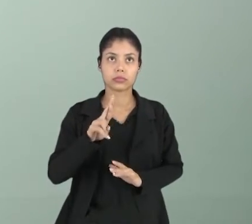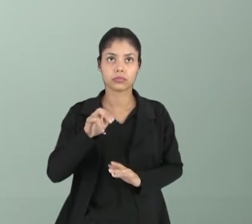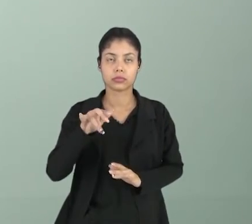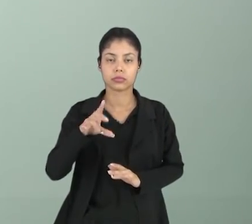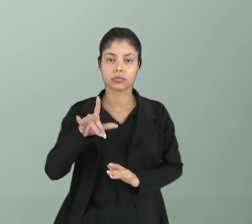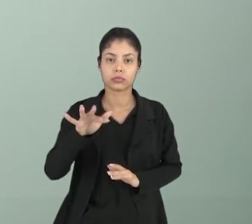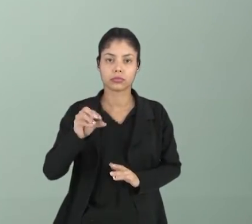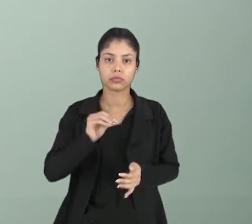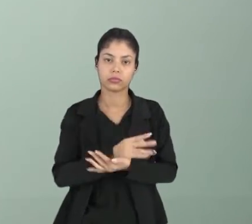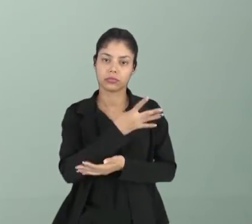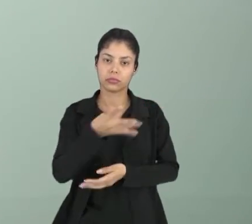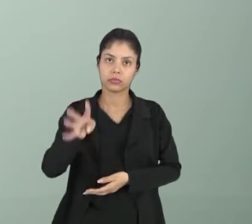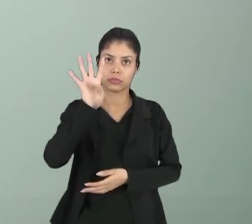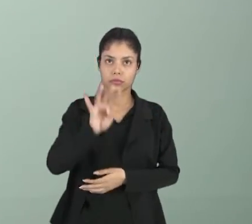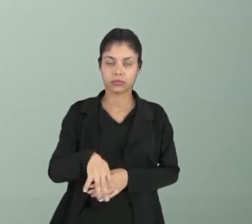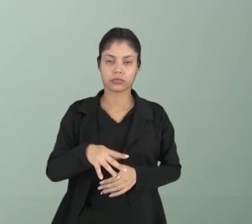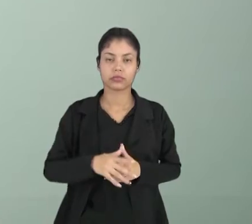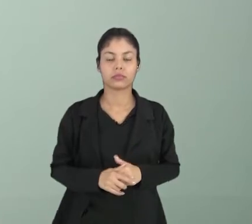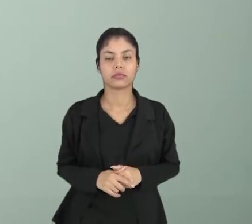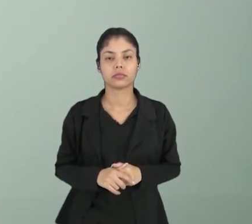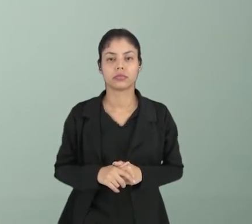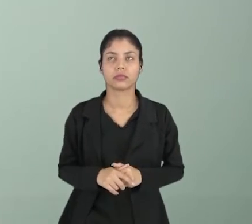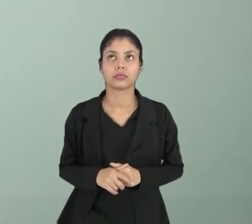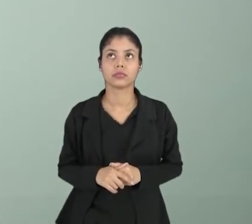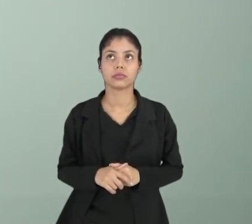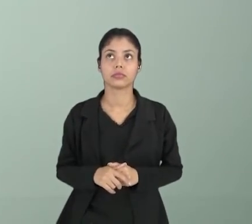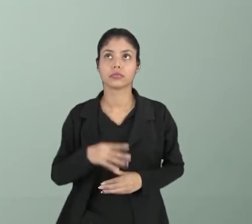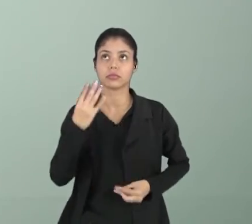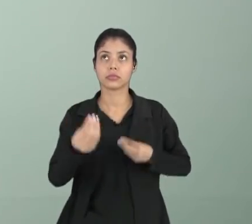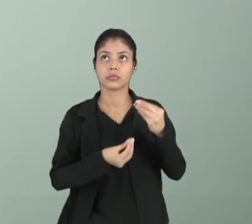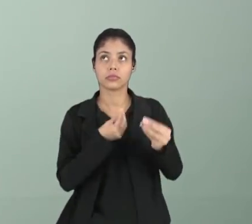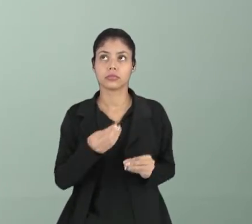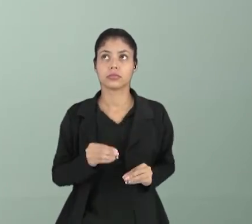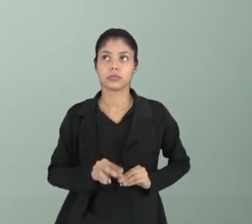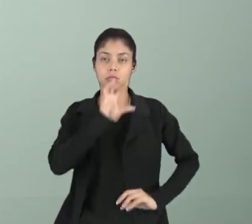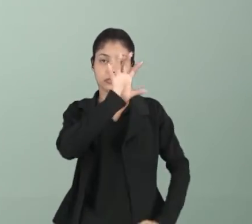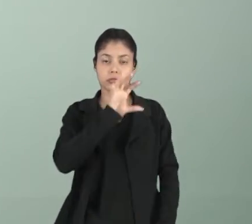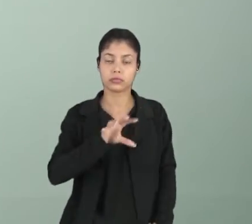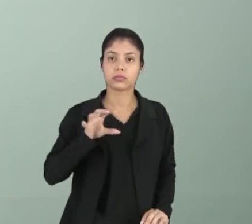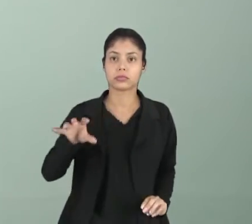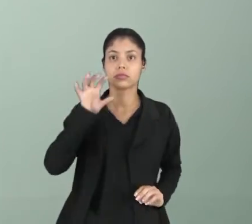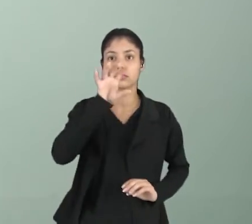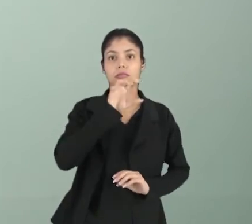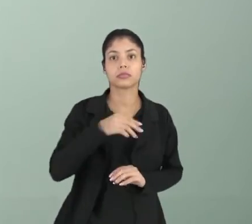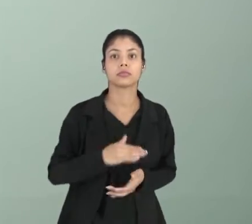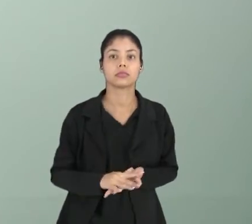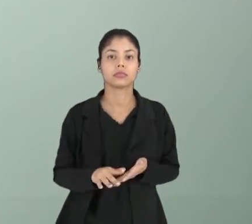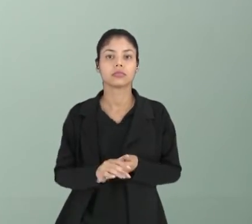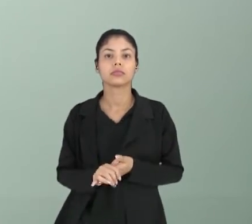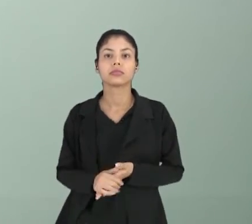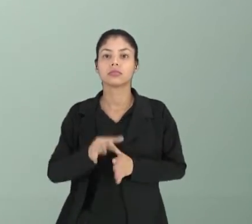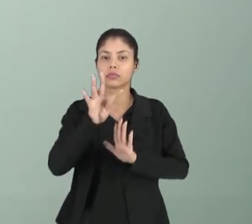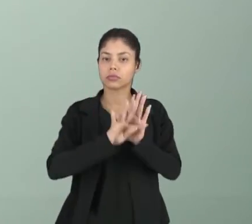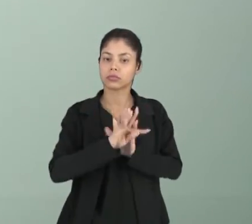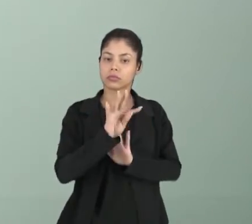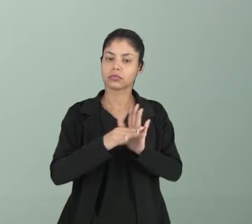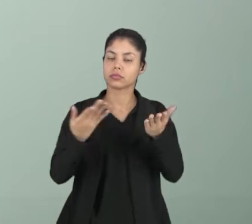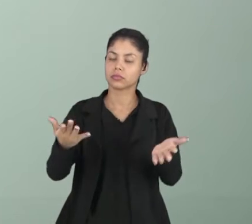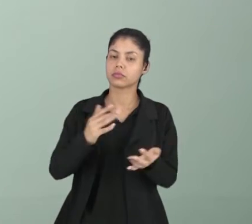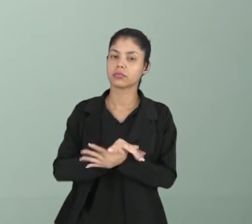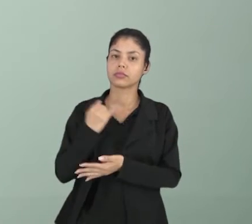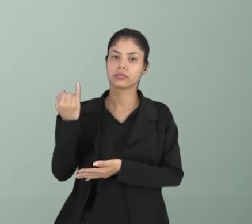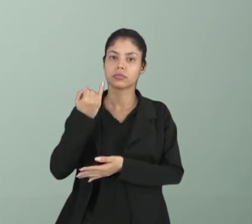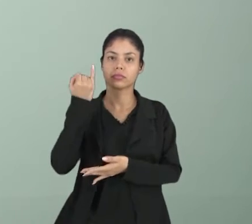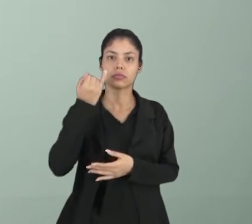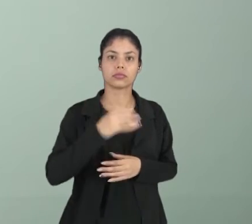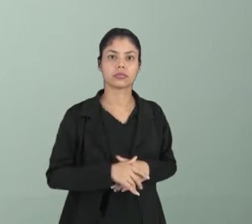também trazem tabelas, assim como mapas que a gente encontra nas provas. Então, os textos infográficos, eles são